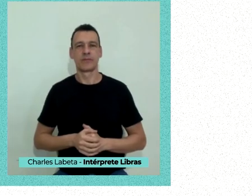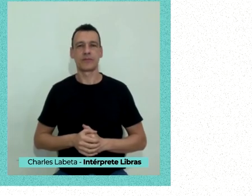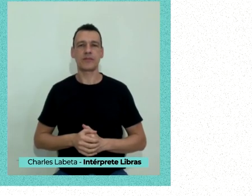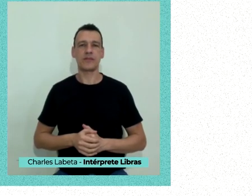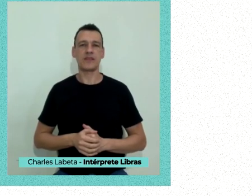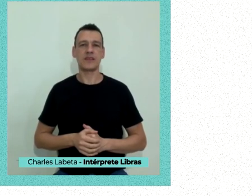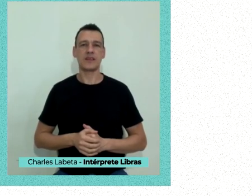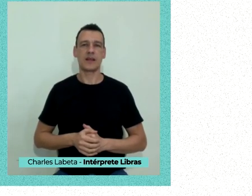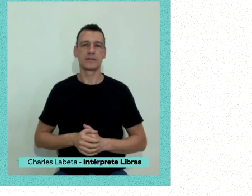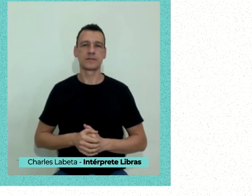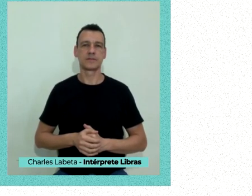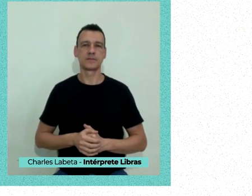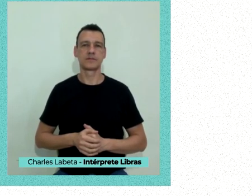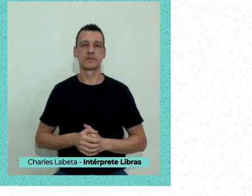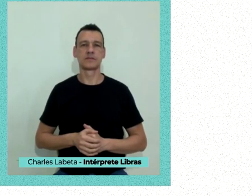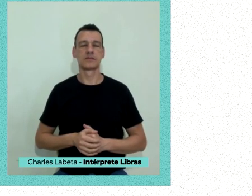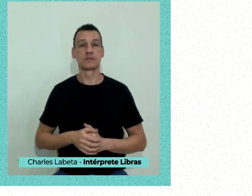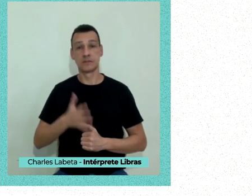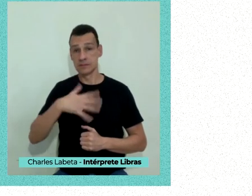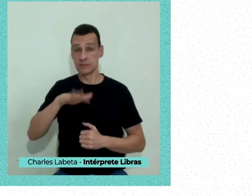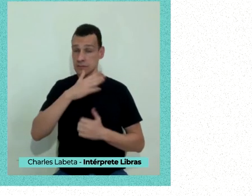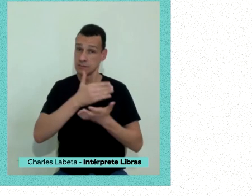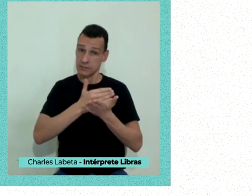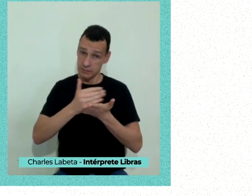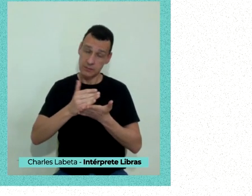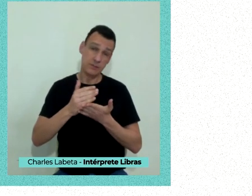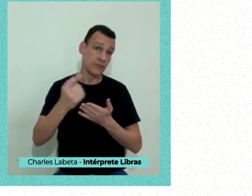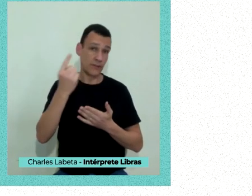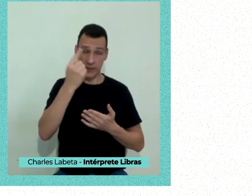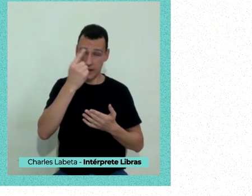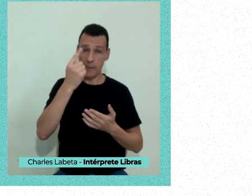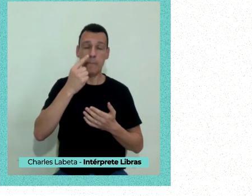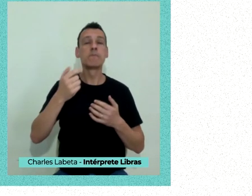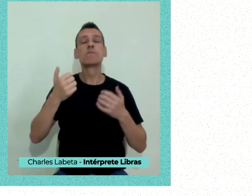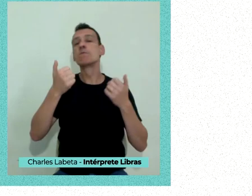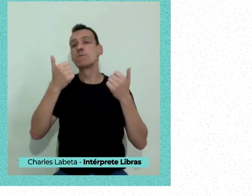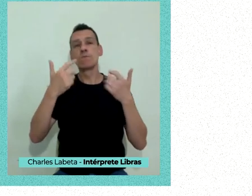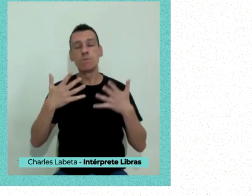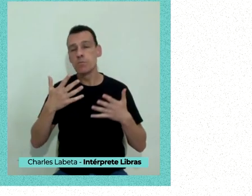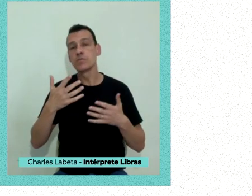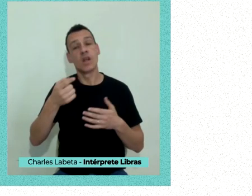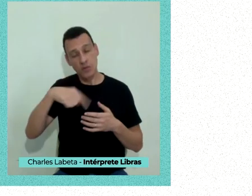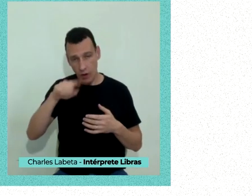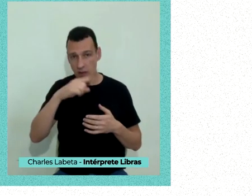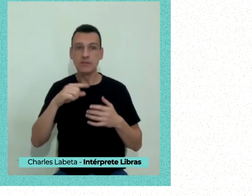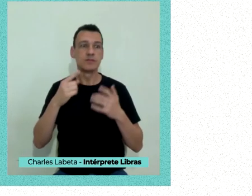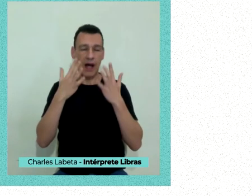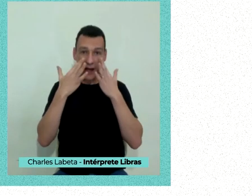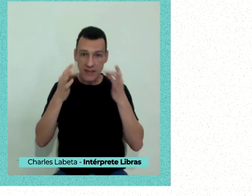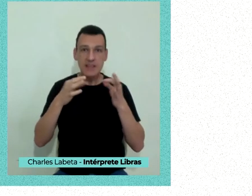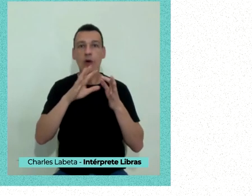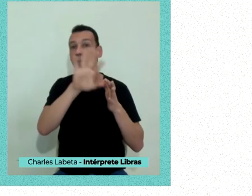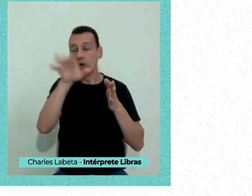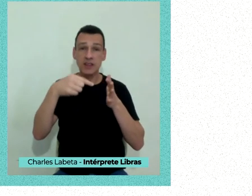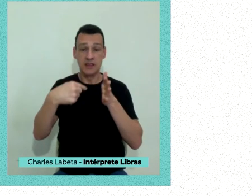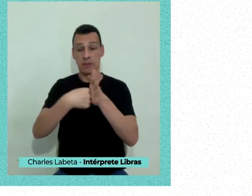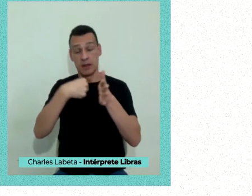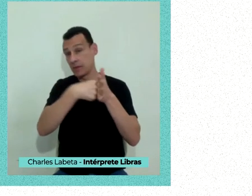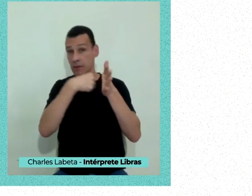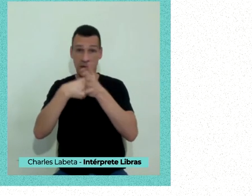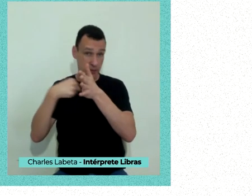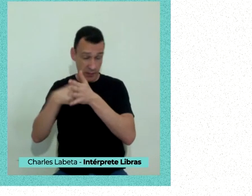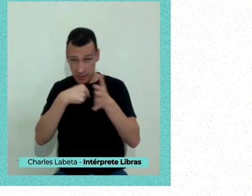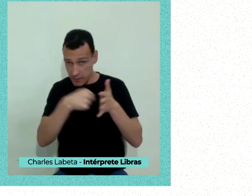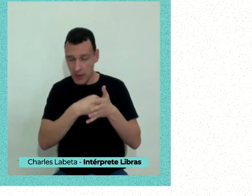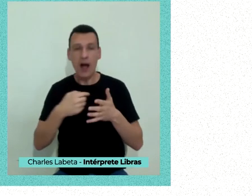começar contando aqui para o público que a gente vem prestando atenção em todas as perguntas que chegam para nós via chat.